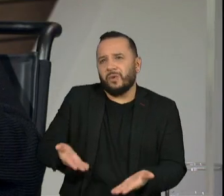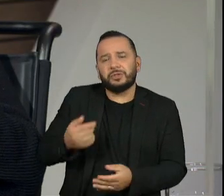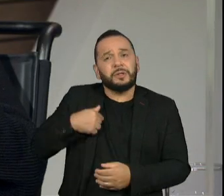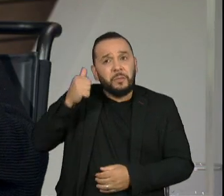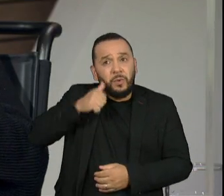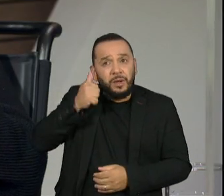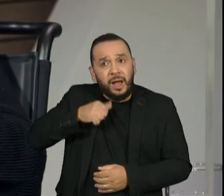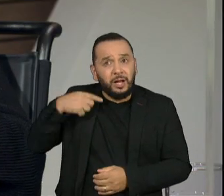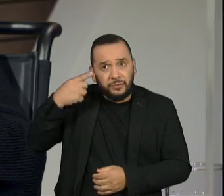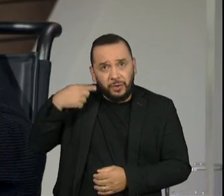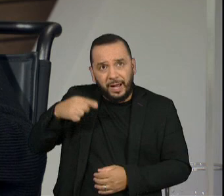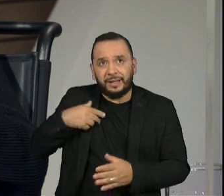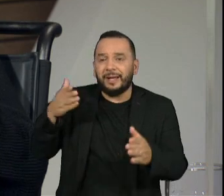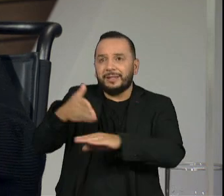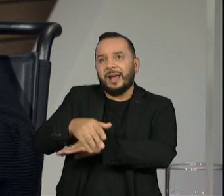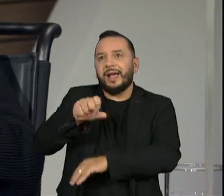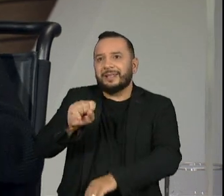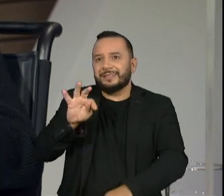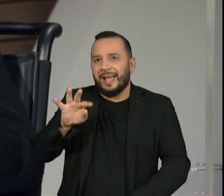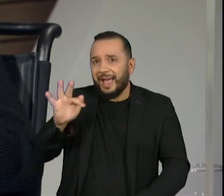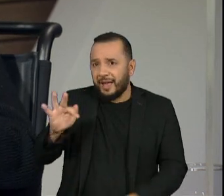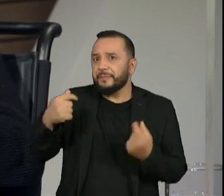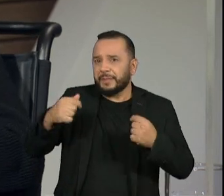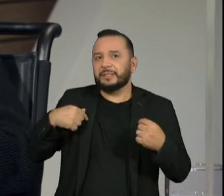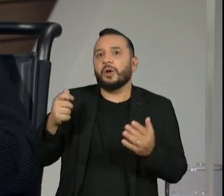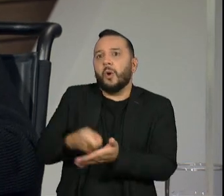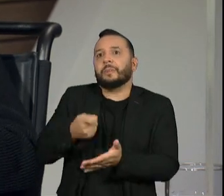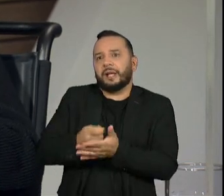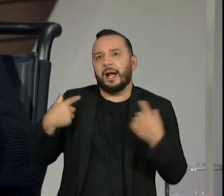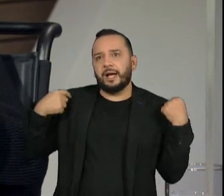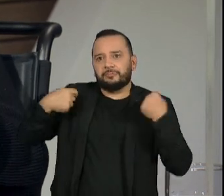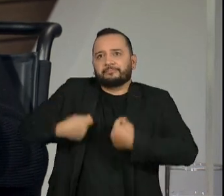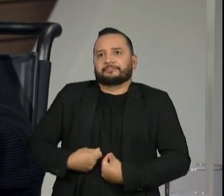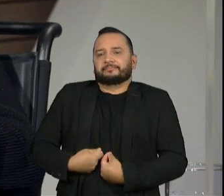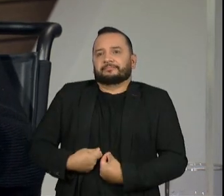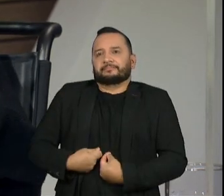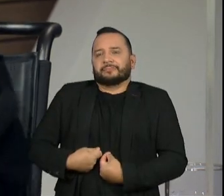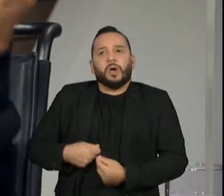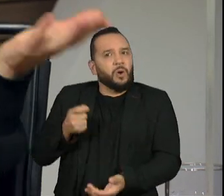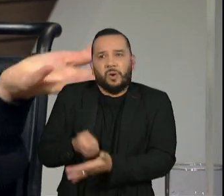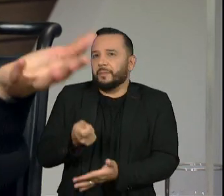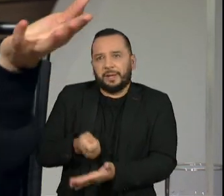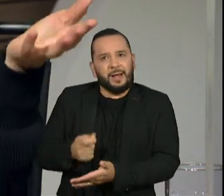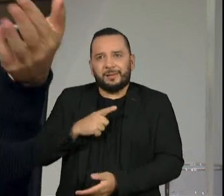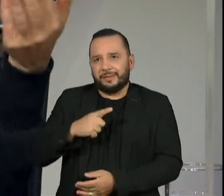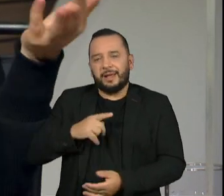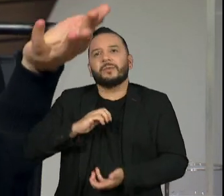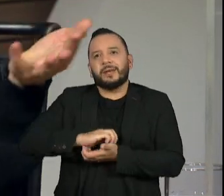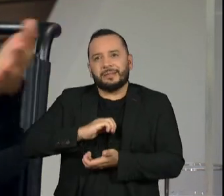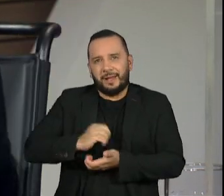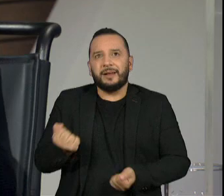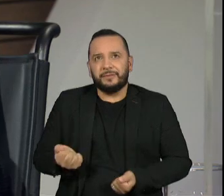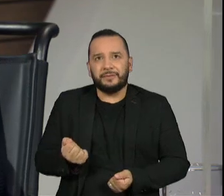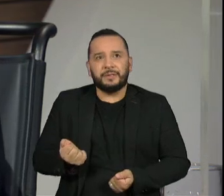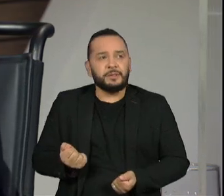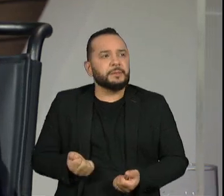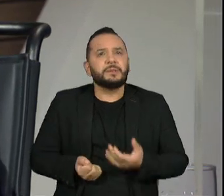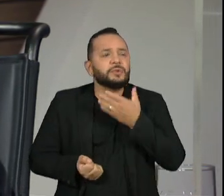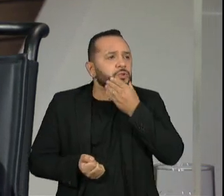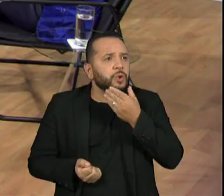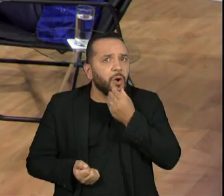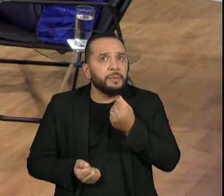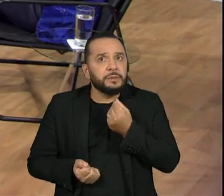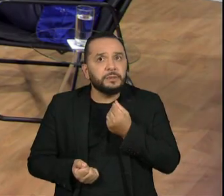conseguem entrar no STF se não estiverem de terno, de blazer, né? E até hoje a gente vê consultoras... Mas e os homens?